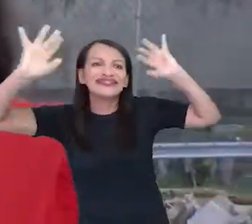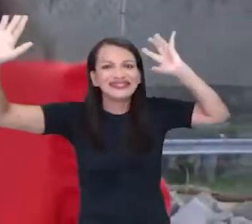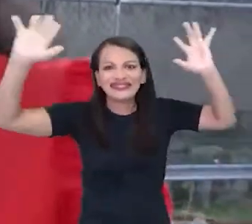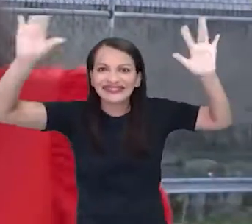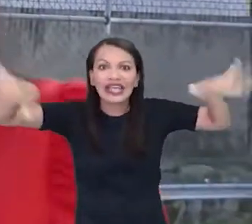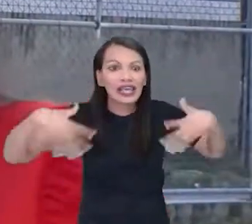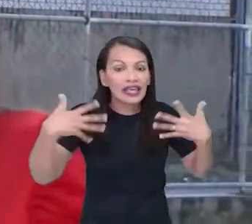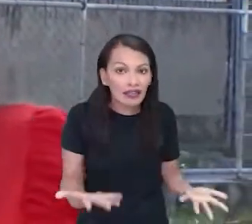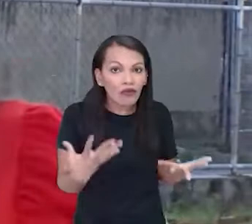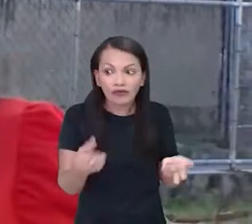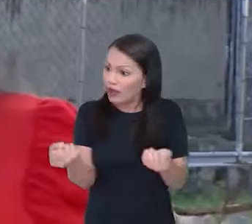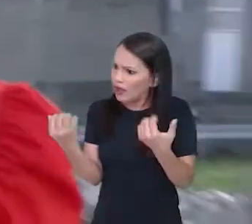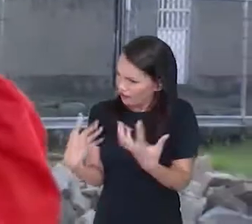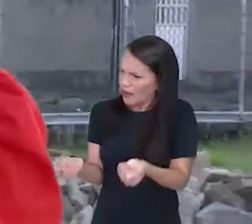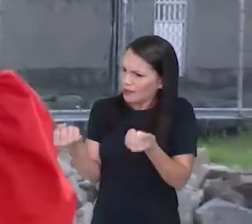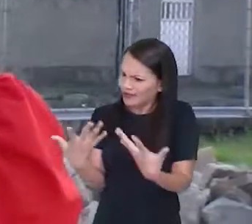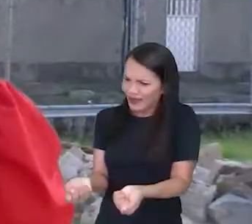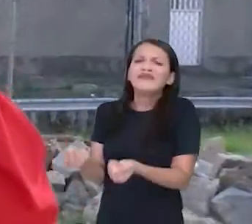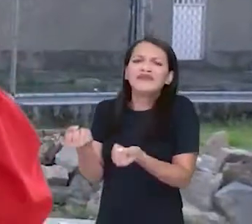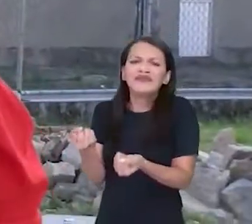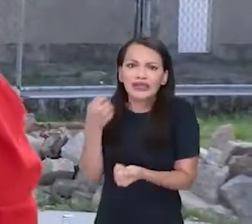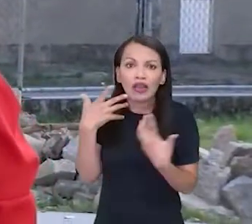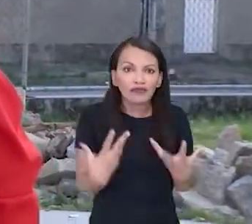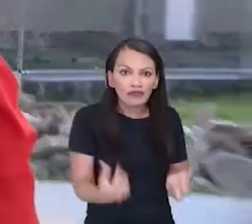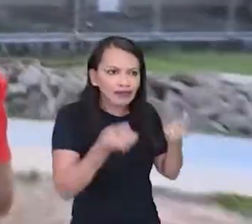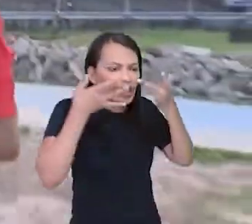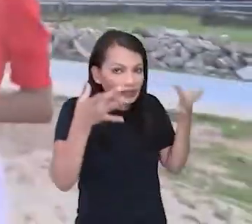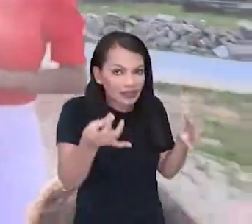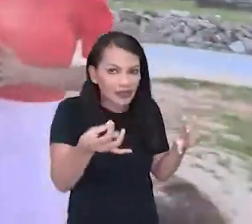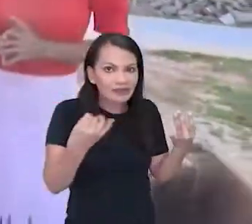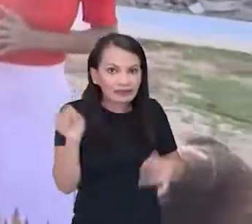Então vamos embora então bora prestar atenção